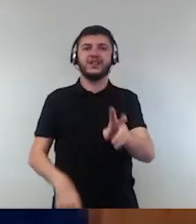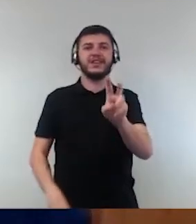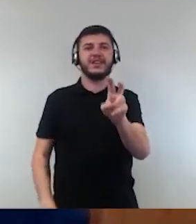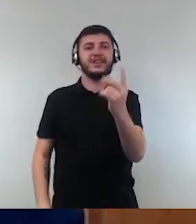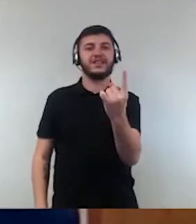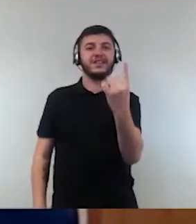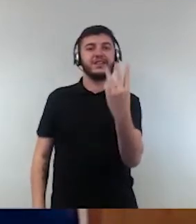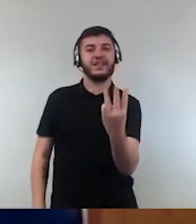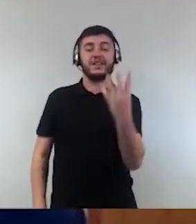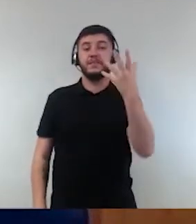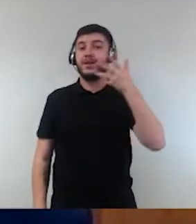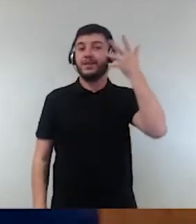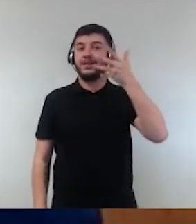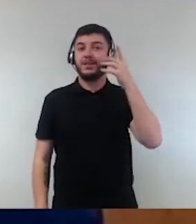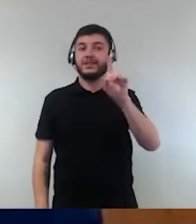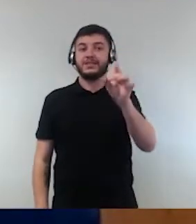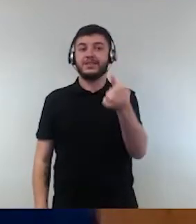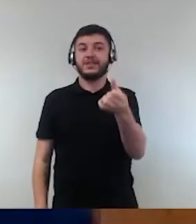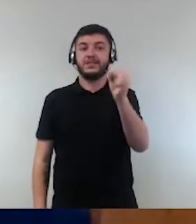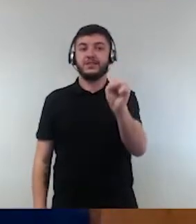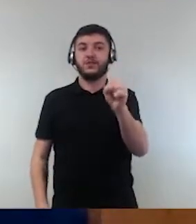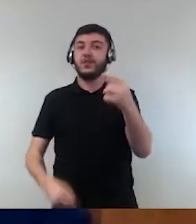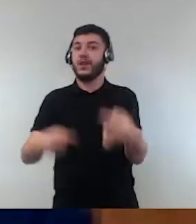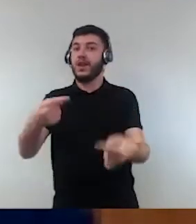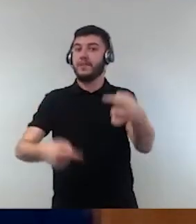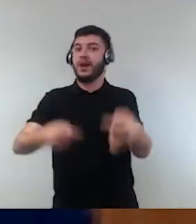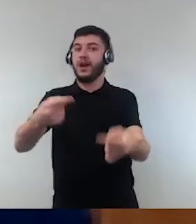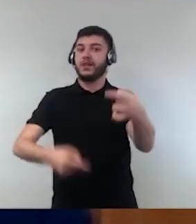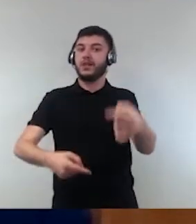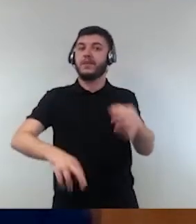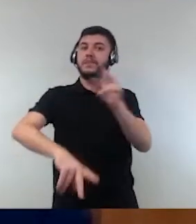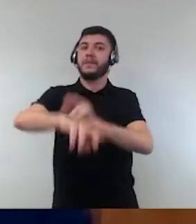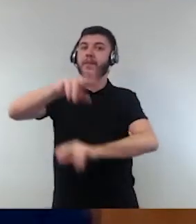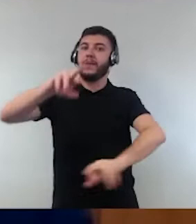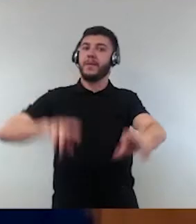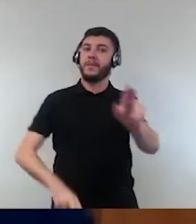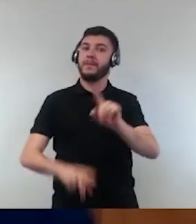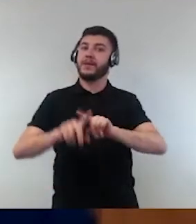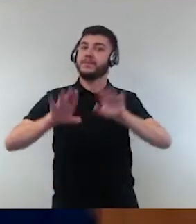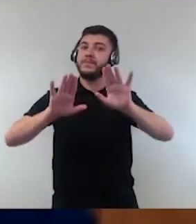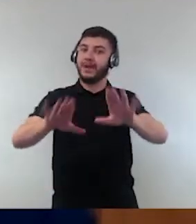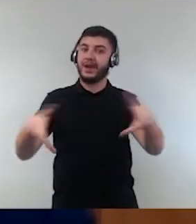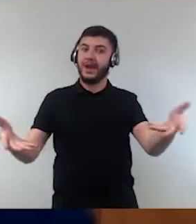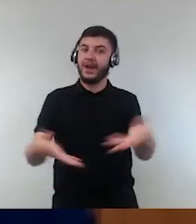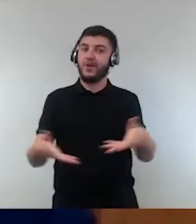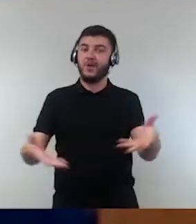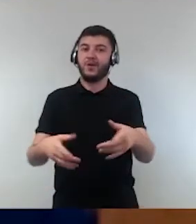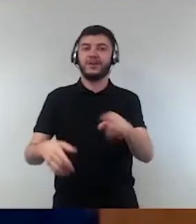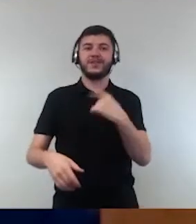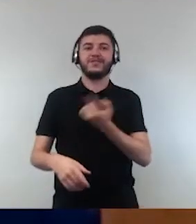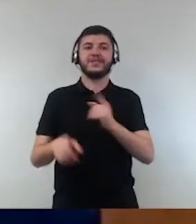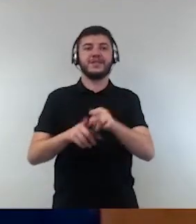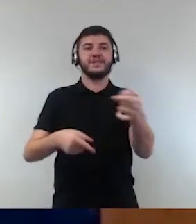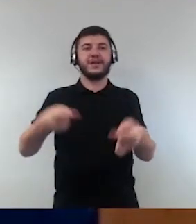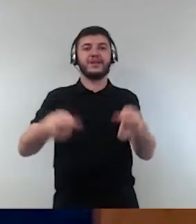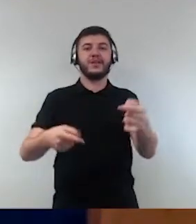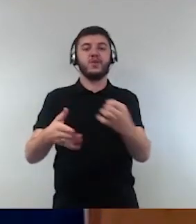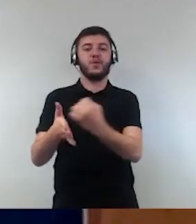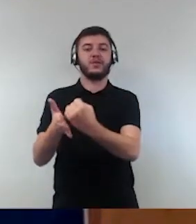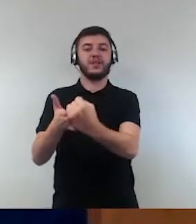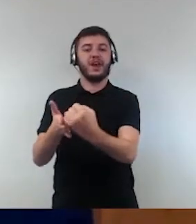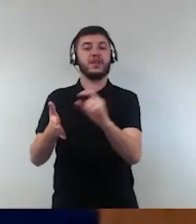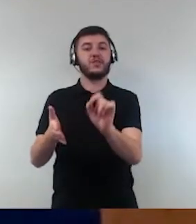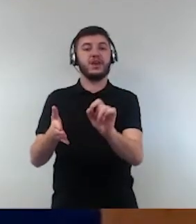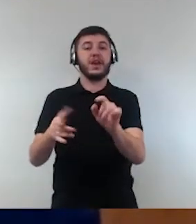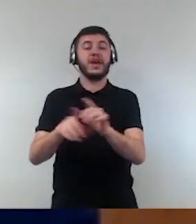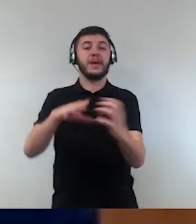palestrantes, 168 painéis, e nós estamos agora neste painel conversando sobre os contratos de concessão de energia. Nós vamos